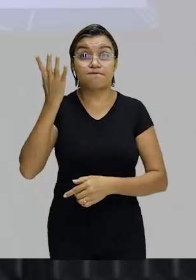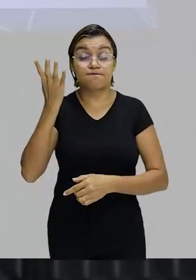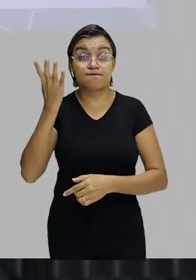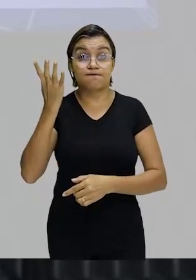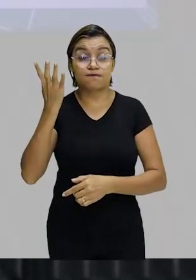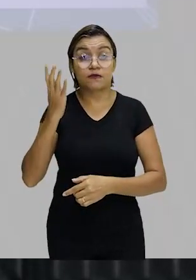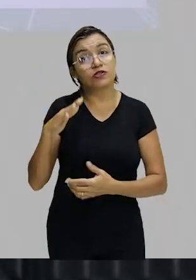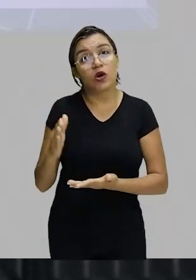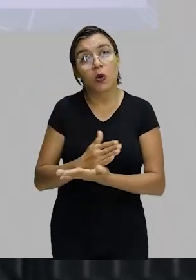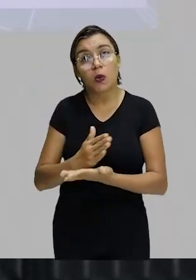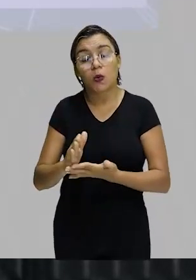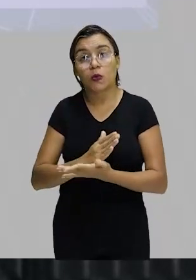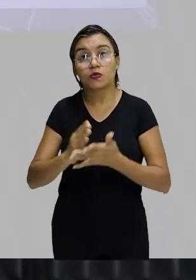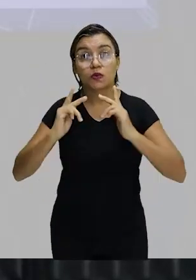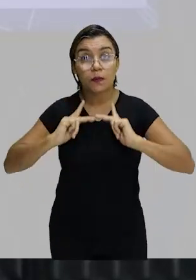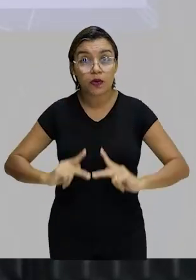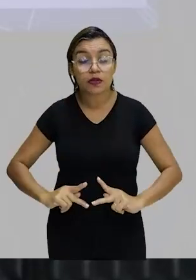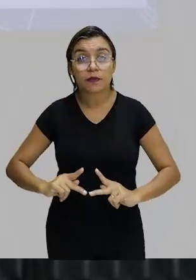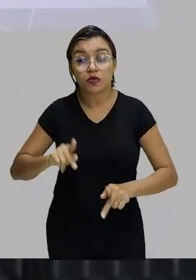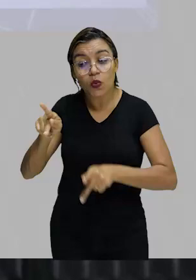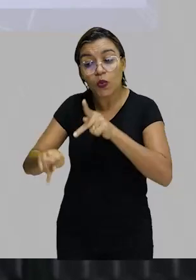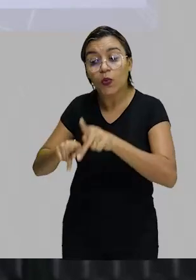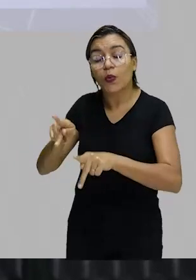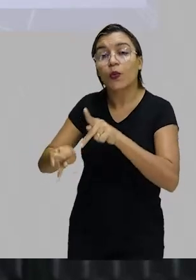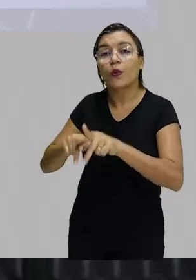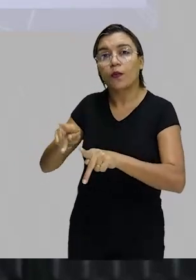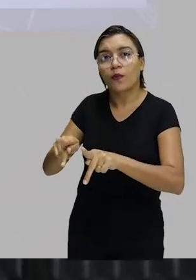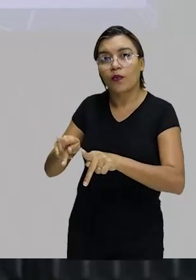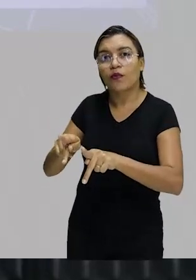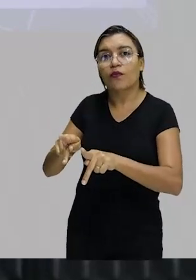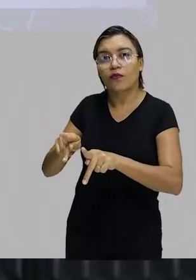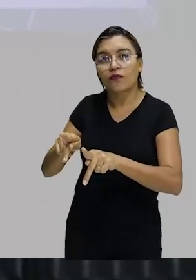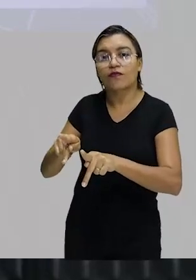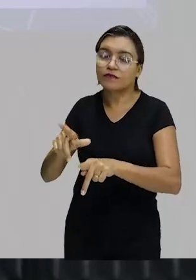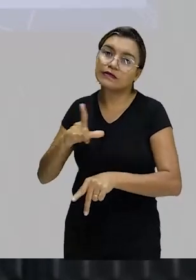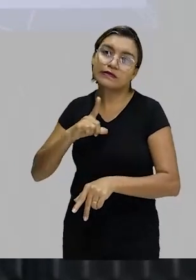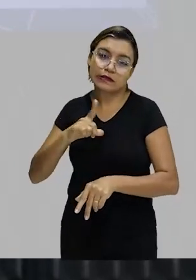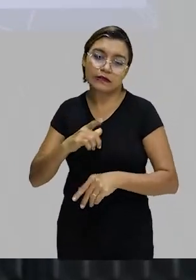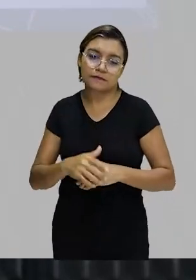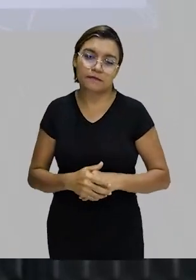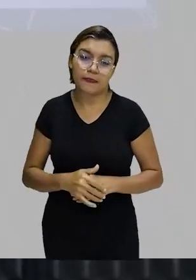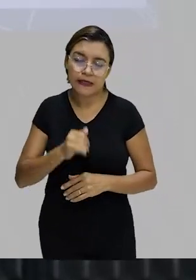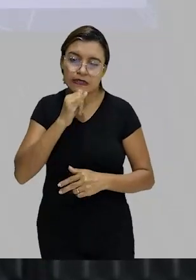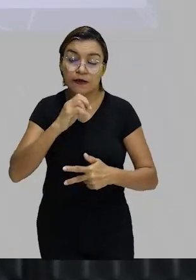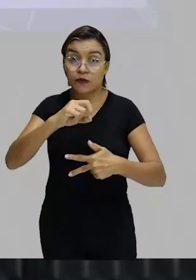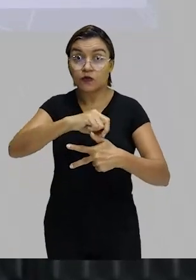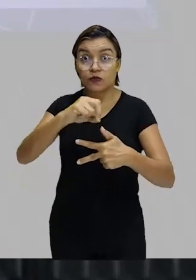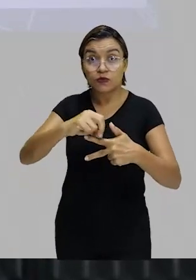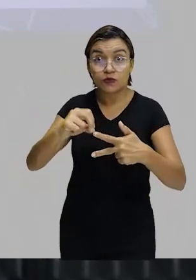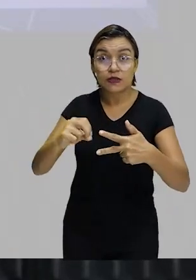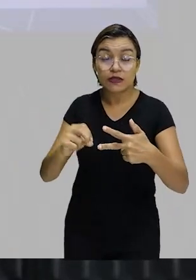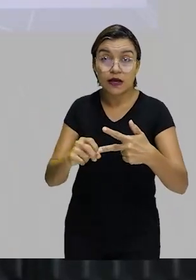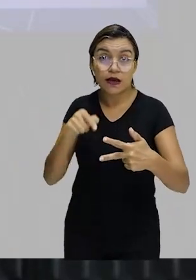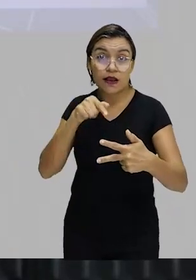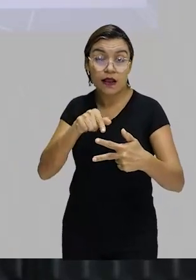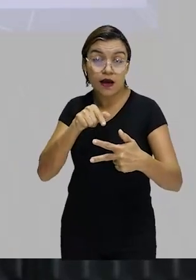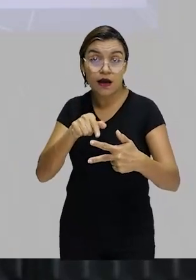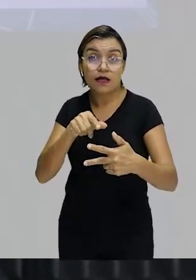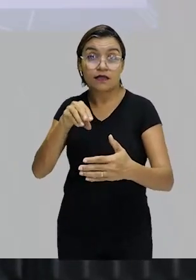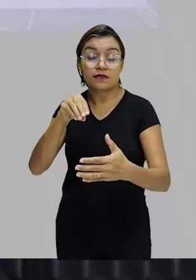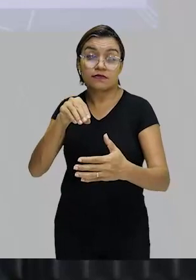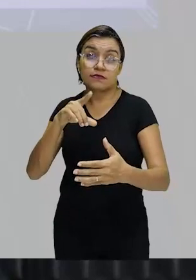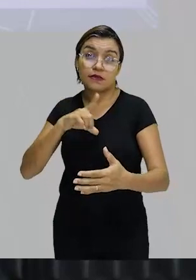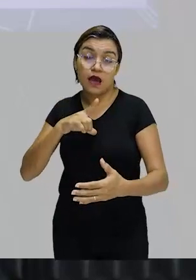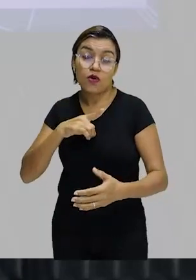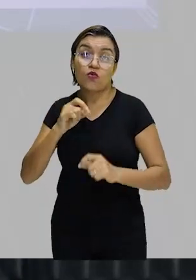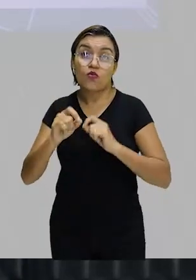certos comportamentos que a população acaba adotando. E aí eu volto para a questão do Enem, que falou sobre a influência das celebridades nas